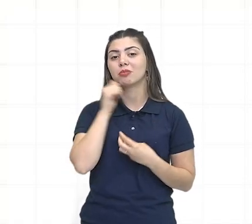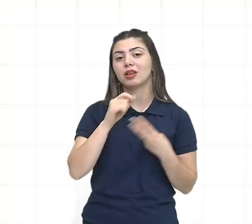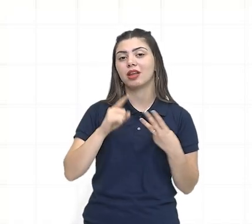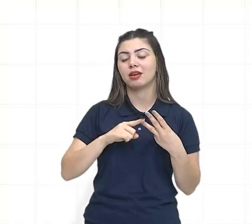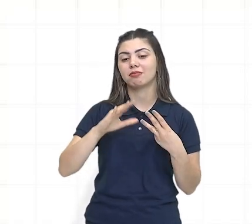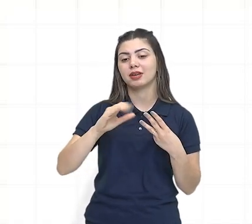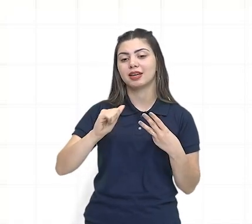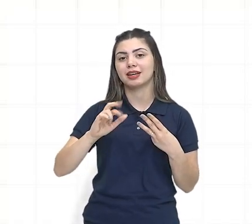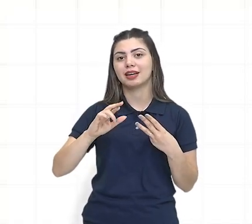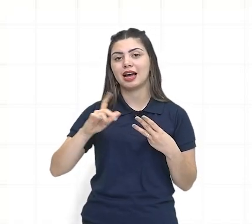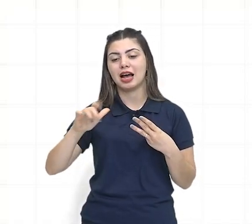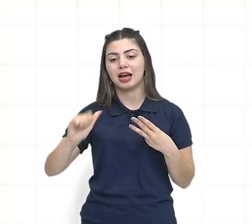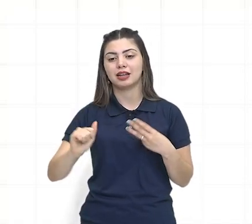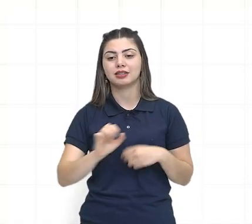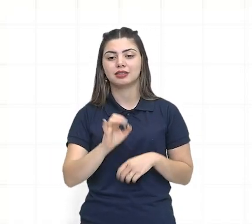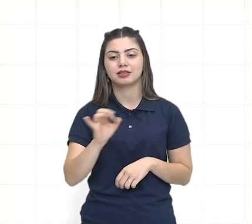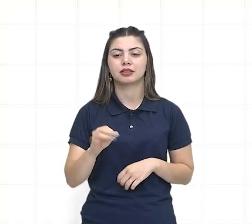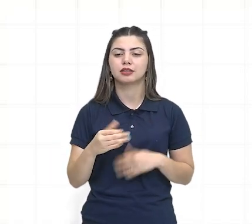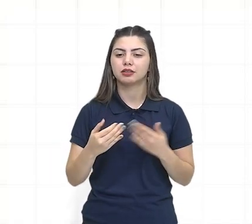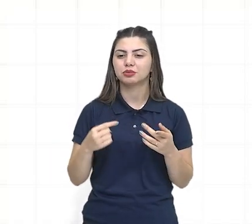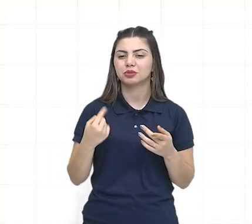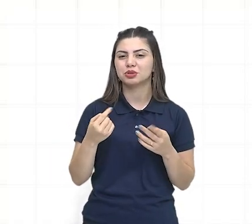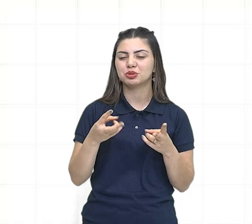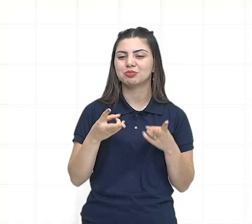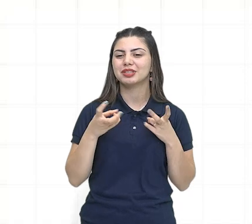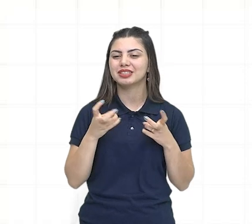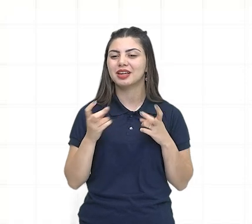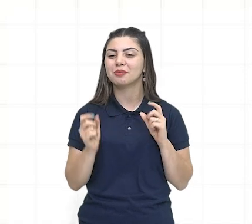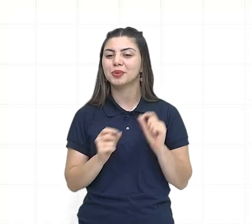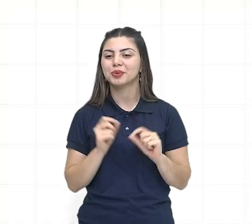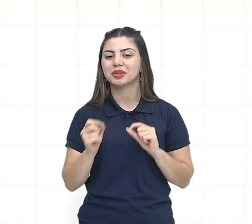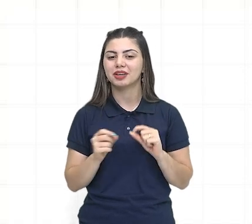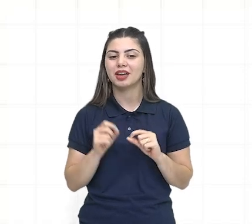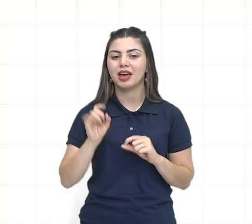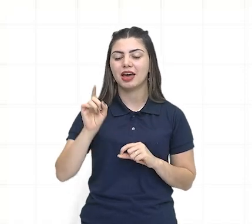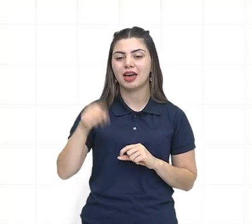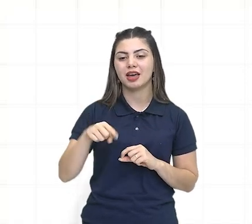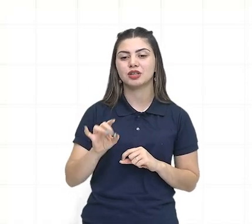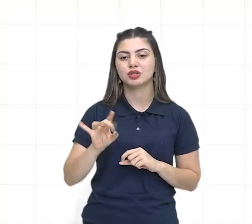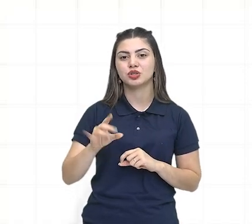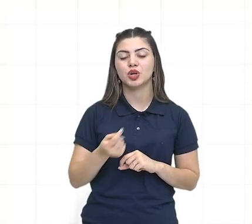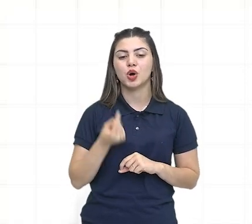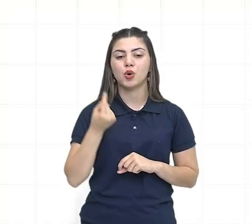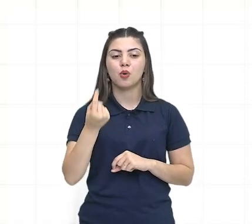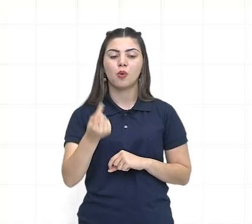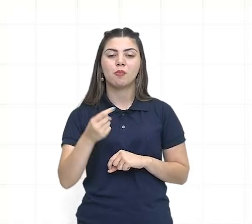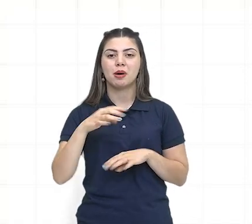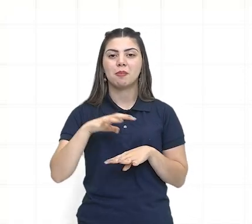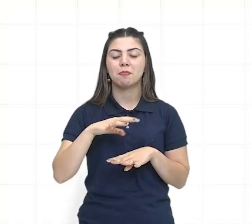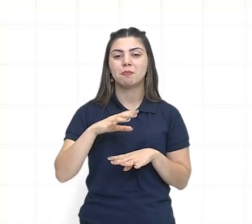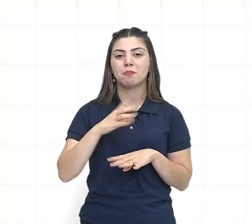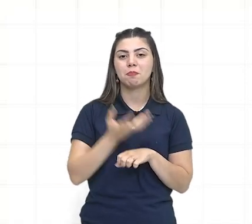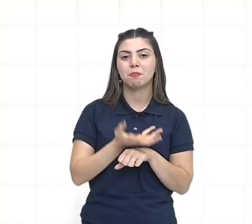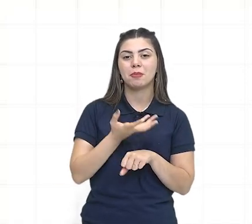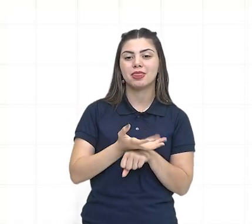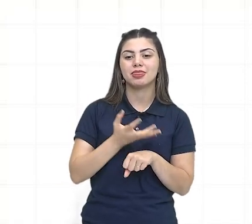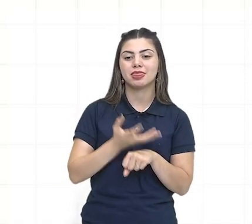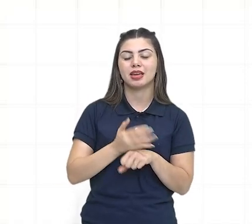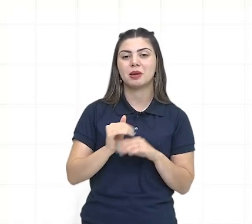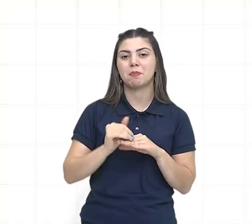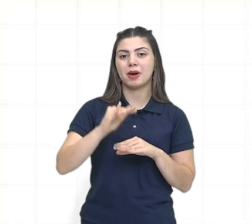E, né, podemos até assim observar aqui que também foi a única matéria que não teve nota acima de 8.